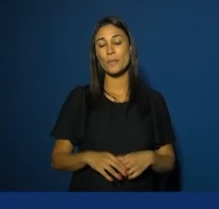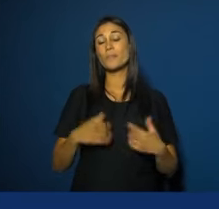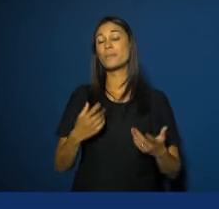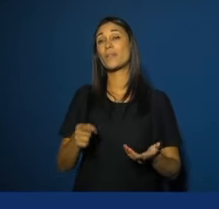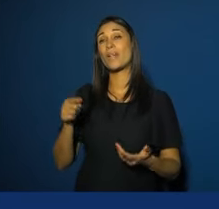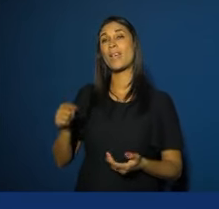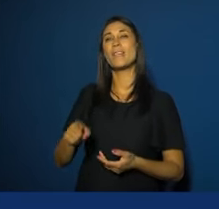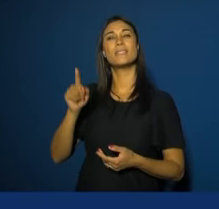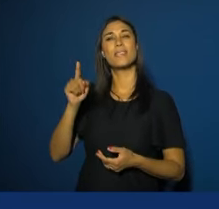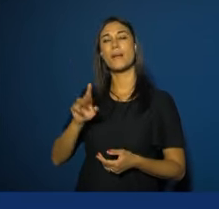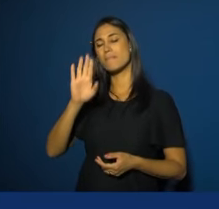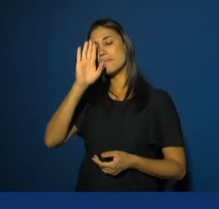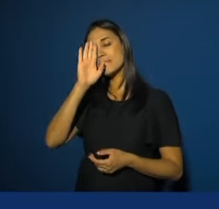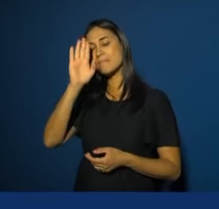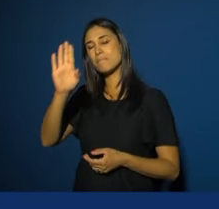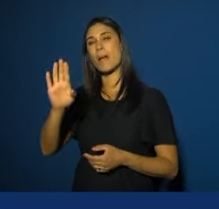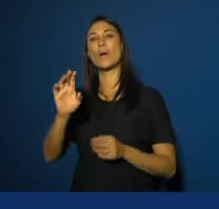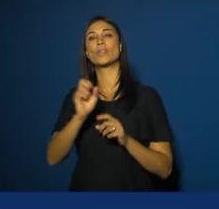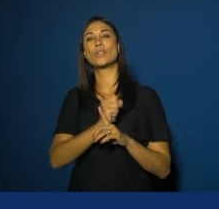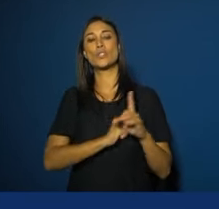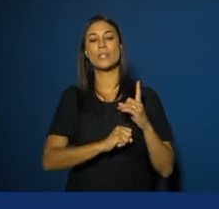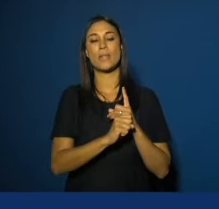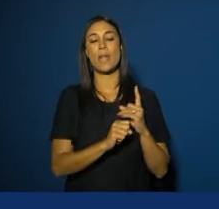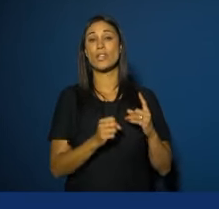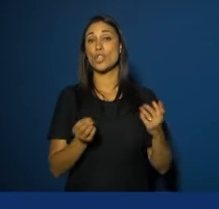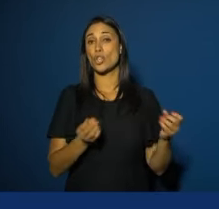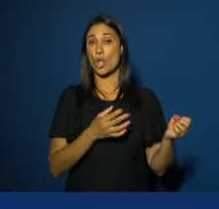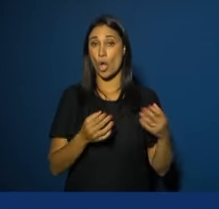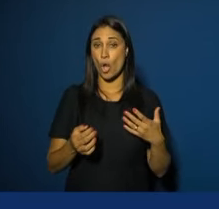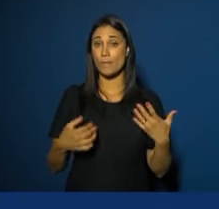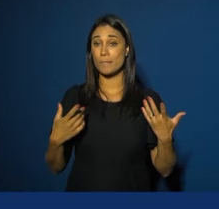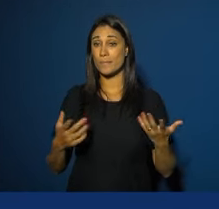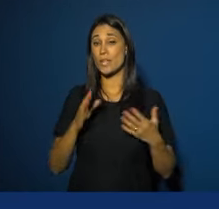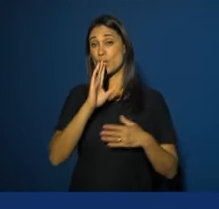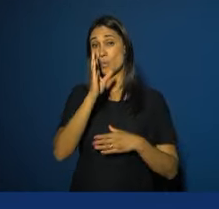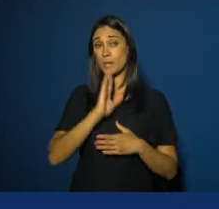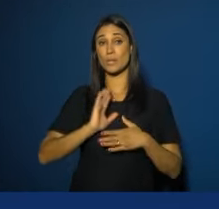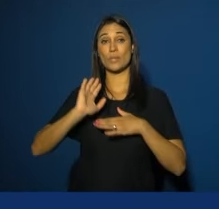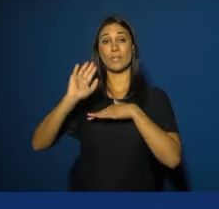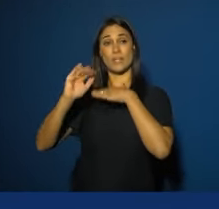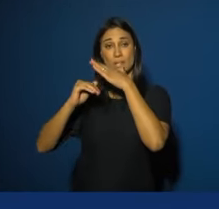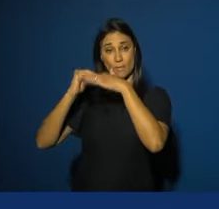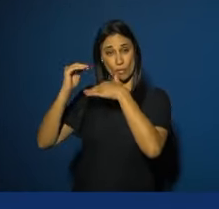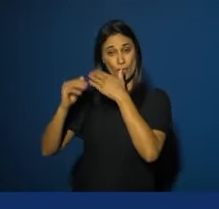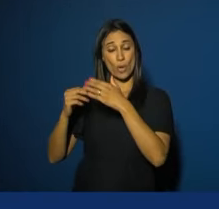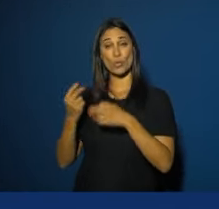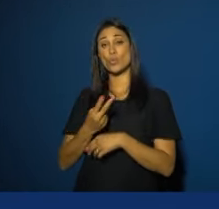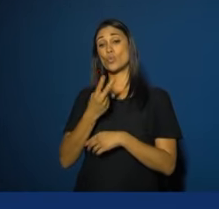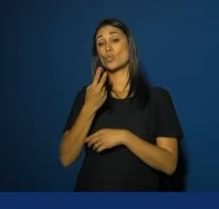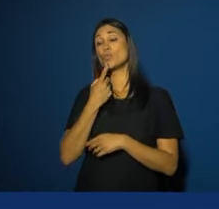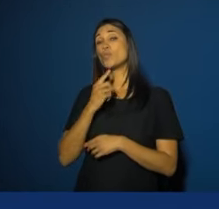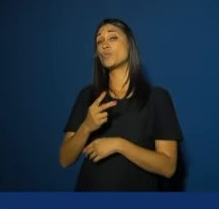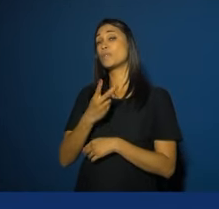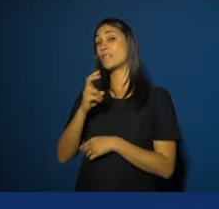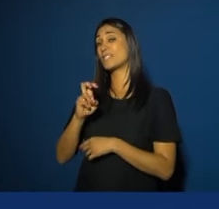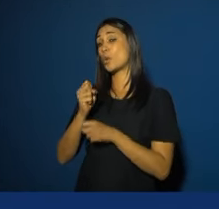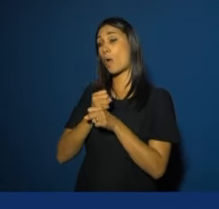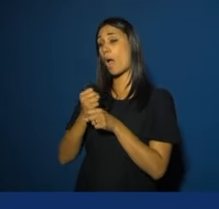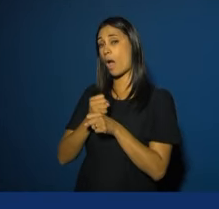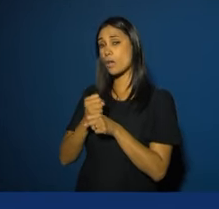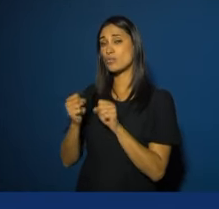das sociedades modernas, e o Brasil cresceu muito ao longo desses últimos anos, nos últimos 25 anos